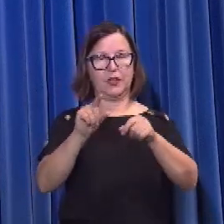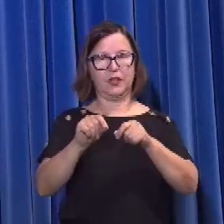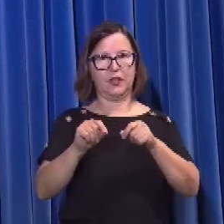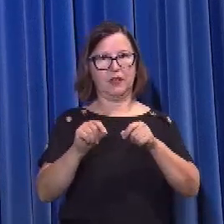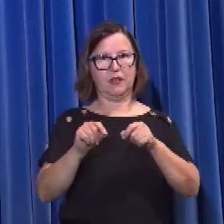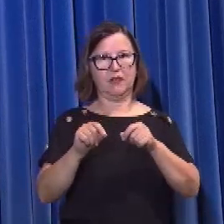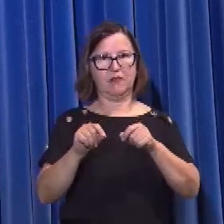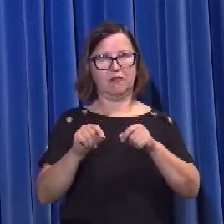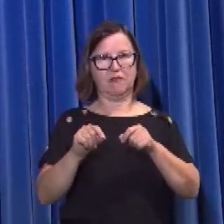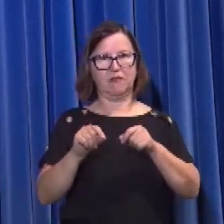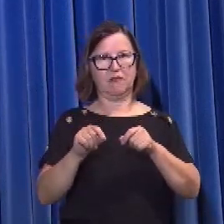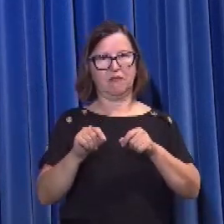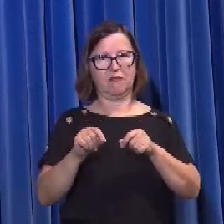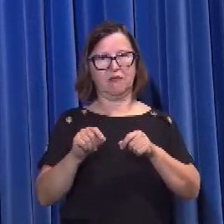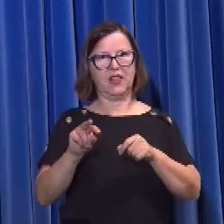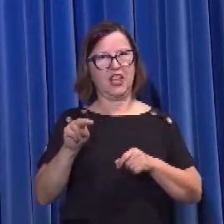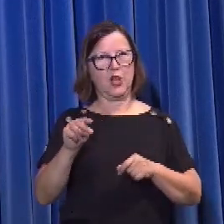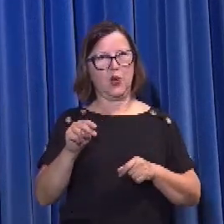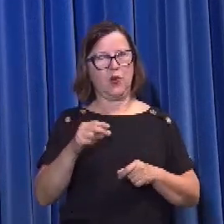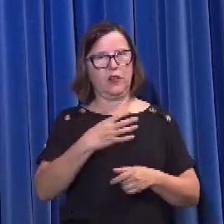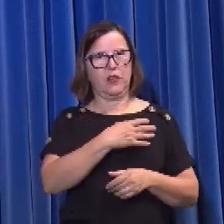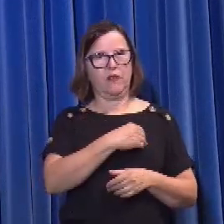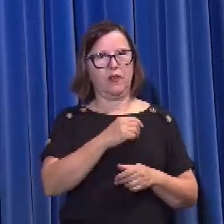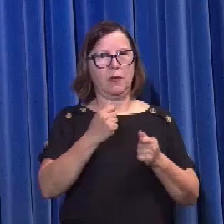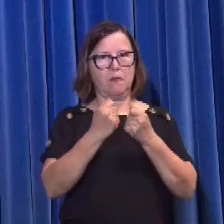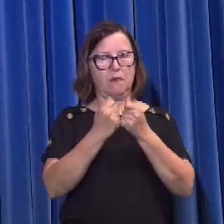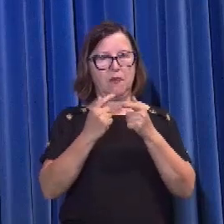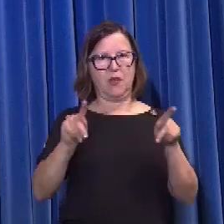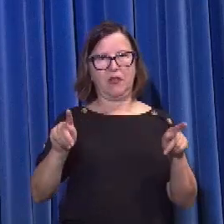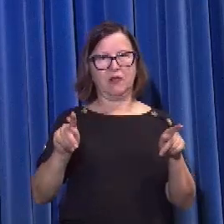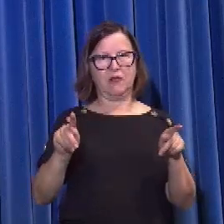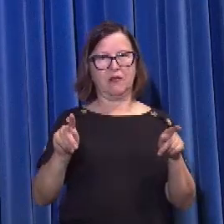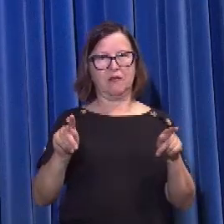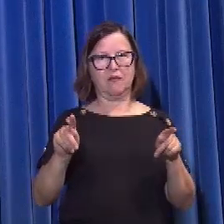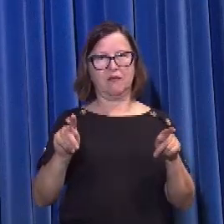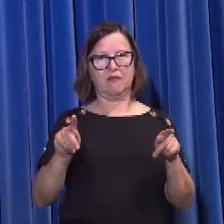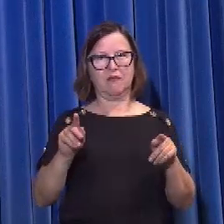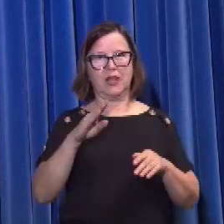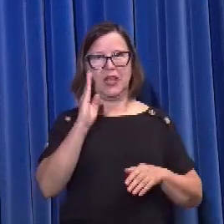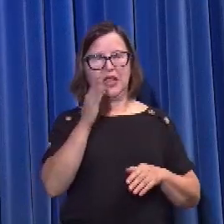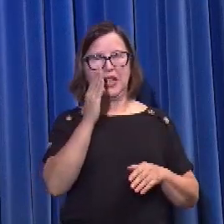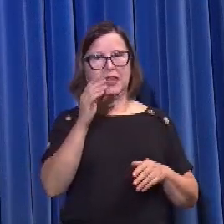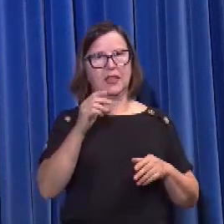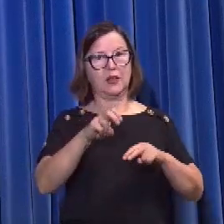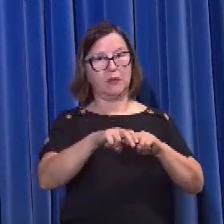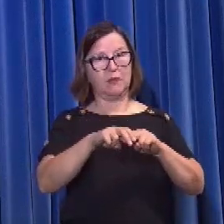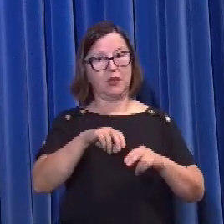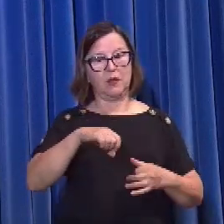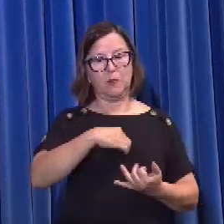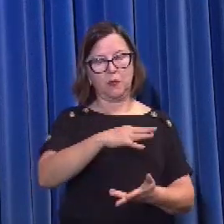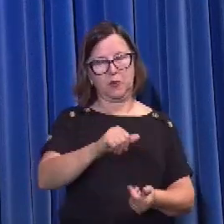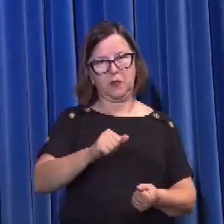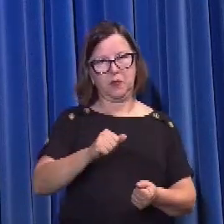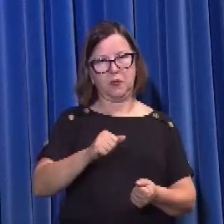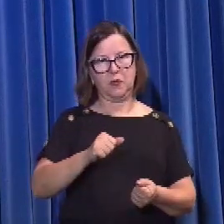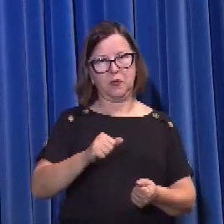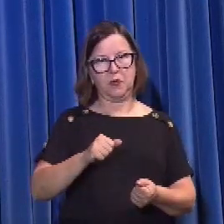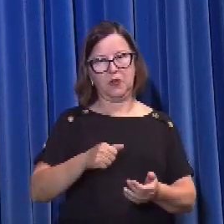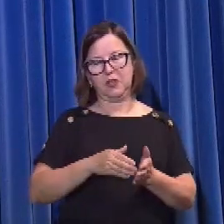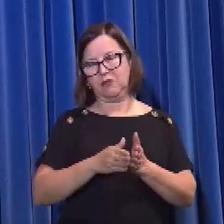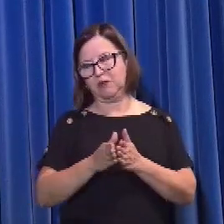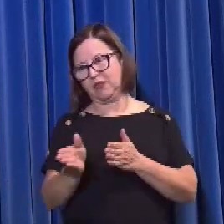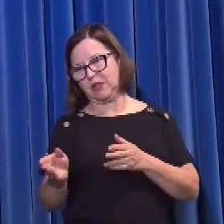são iguais ao filho pródigo, no sentido de que são iludidos pelo mundo e desviados pelos